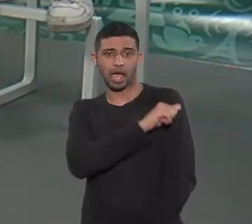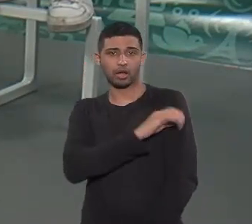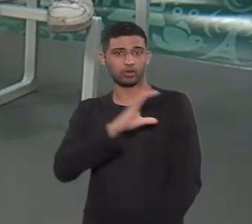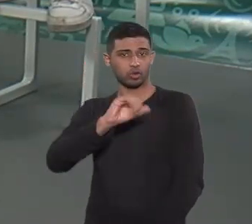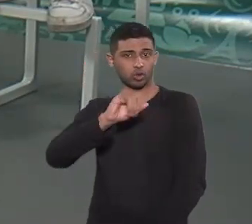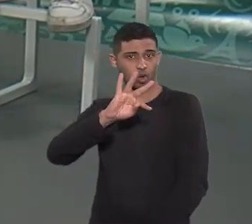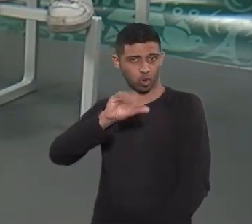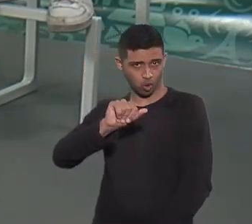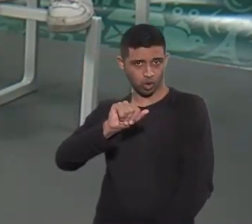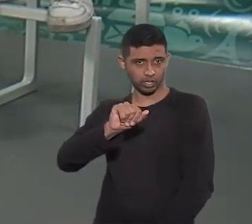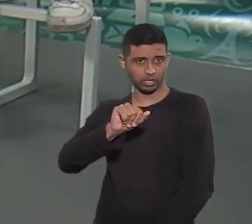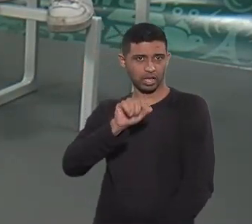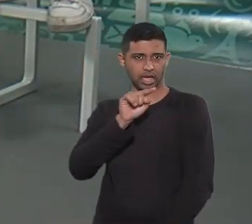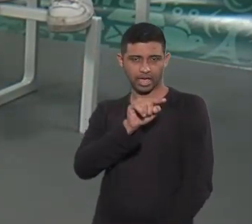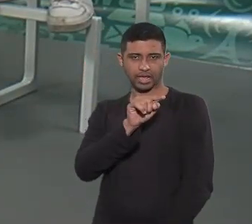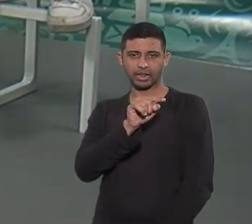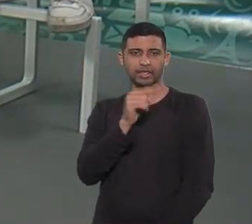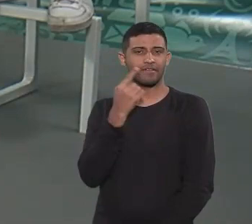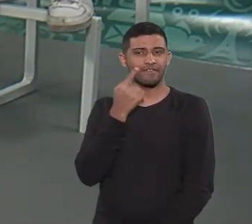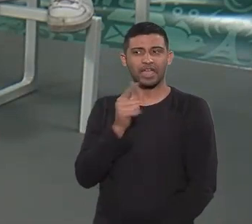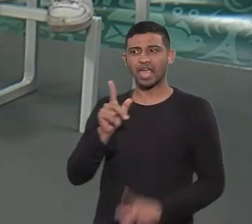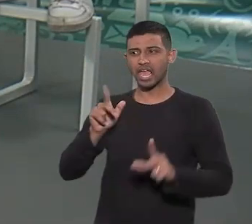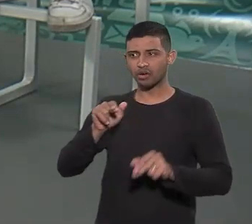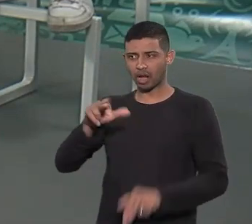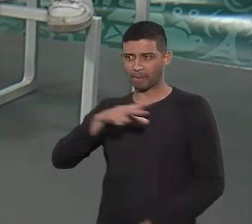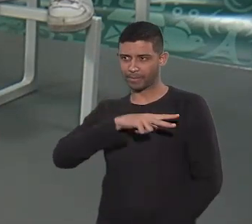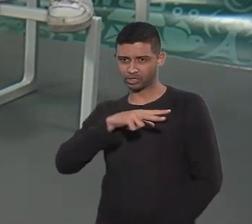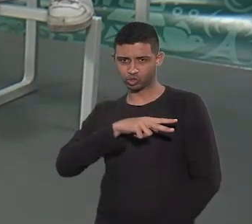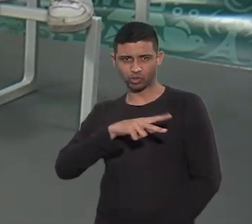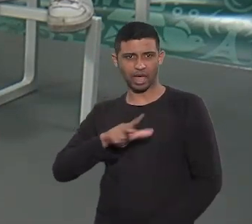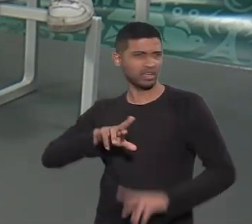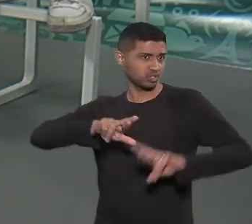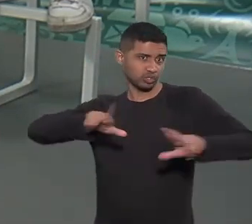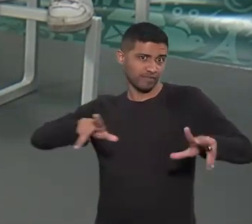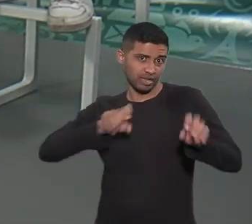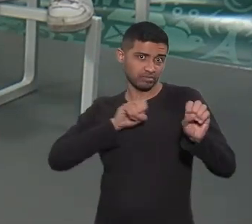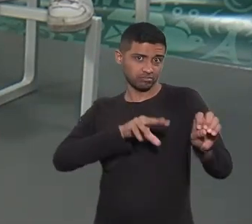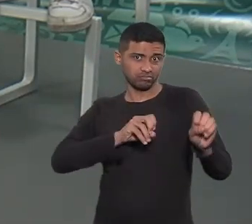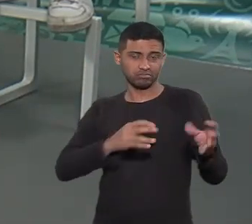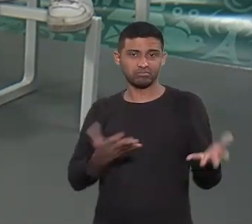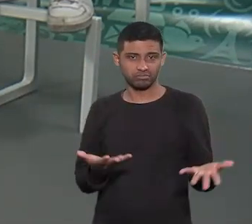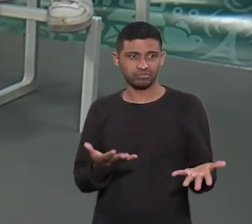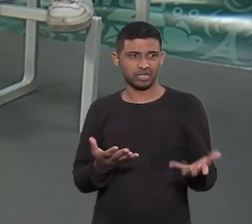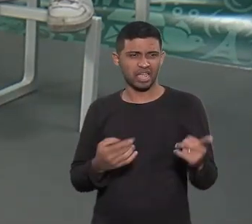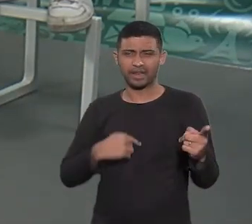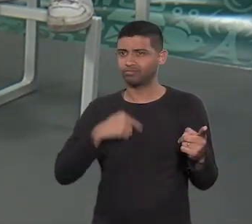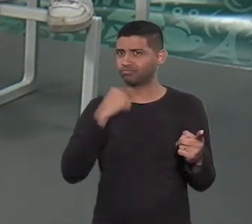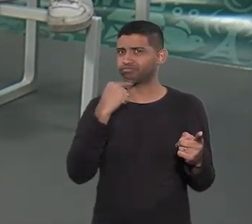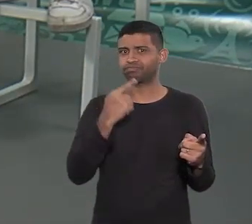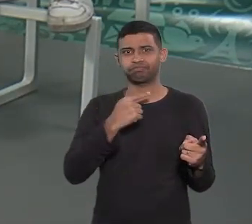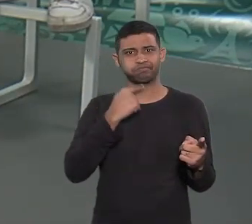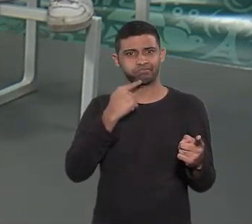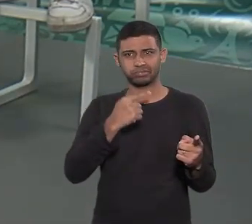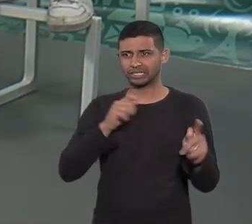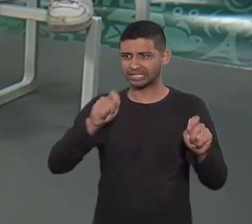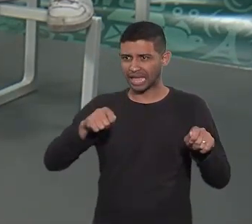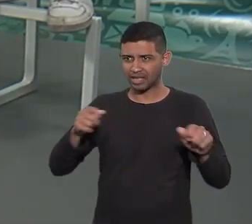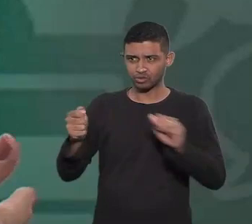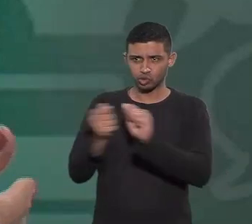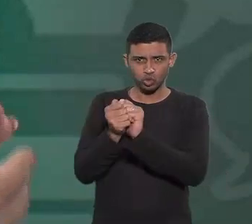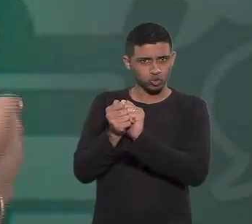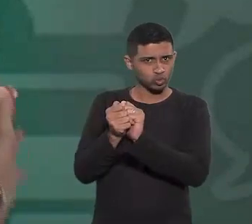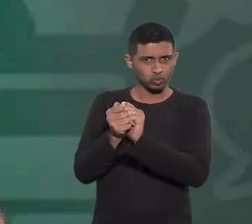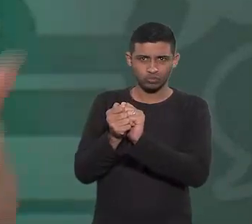cotista, por não ter tido o mesmo preparo dos demais, né, da escola particular, não conseguiriam